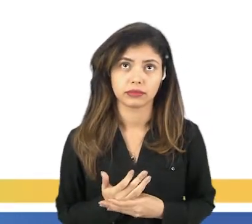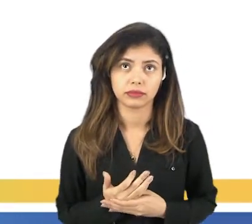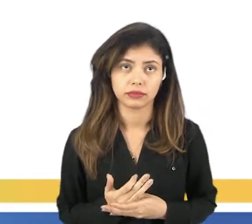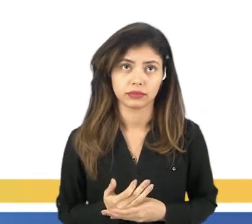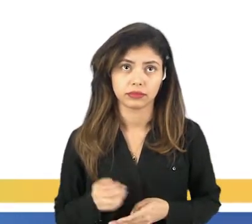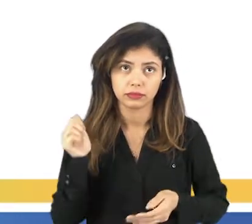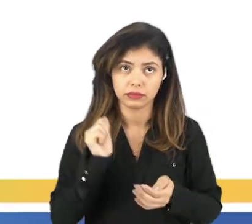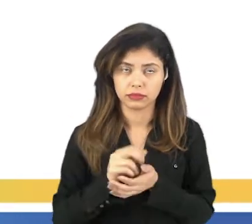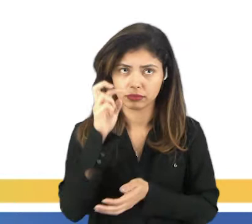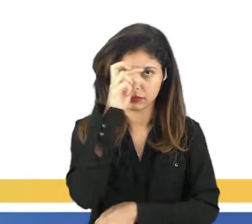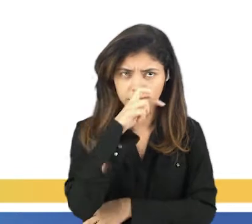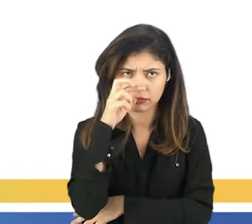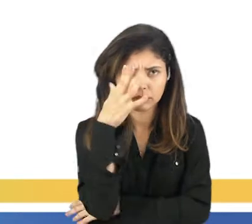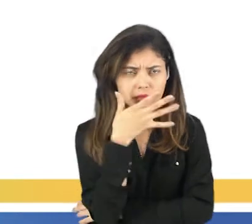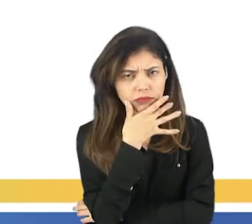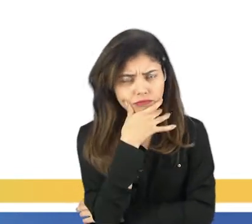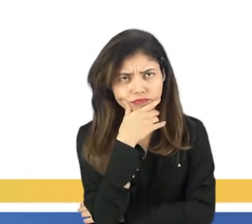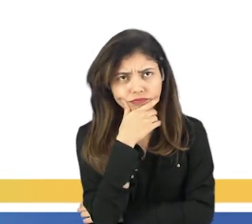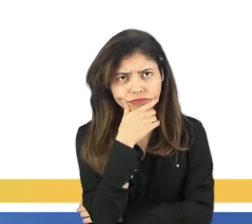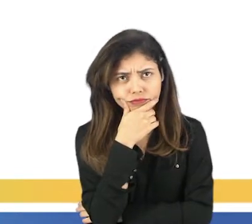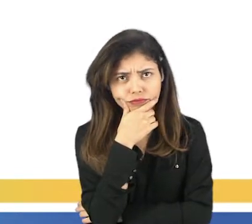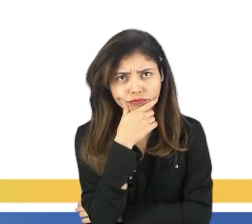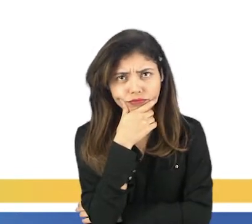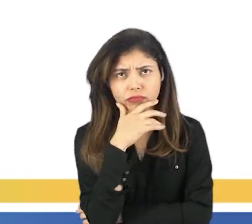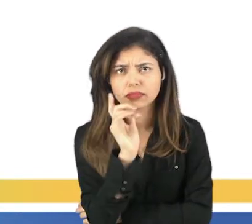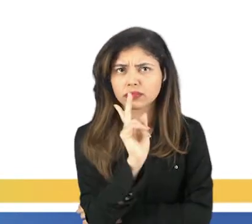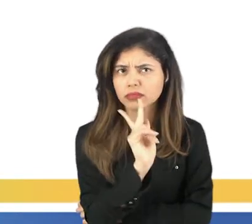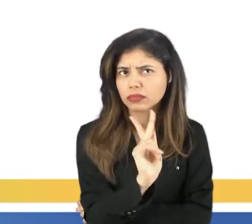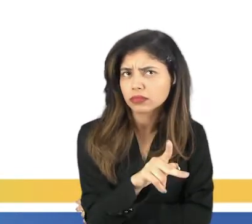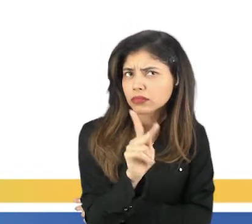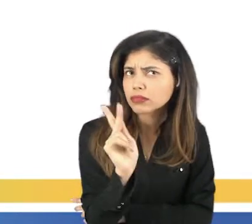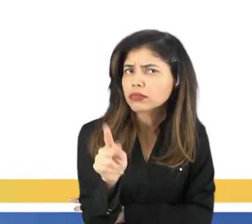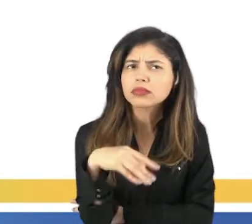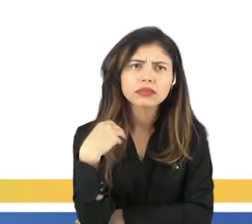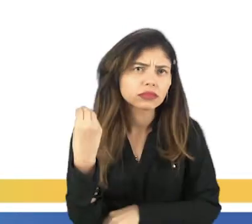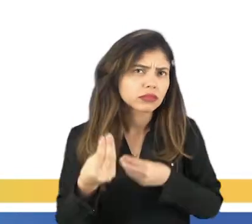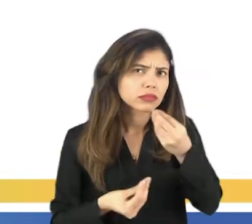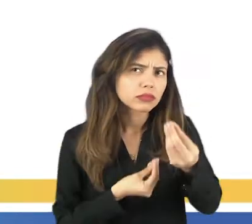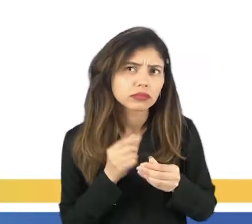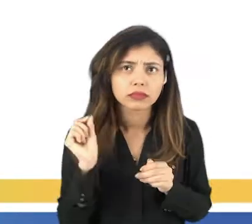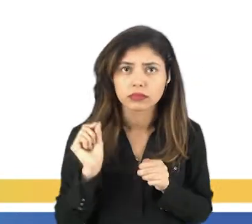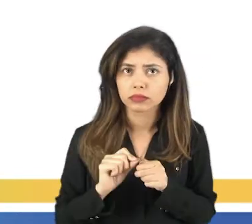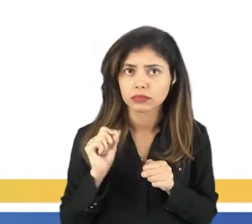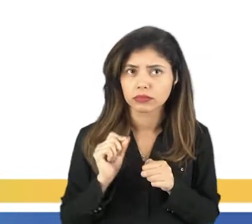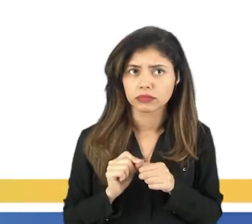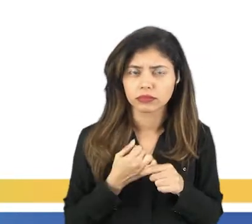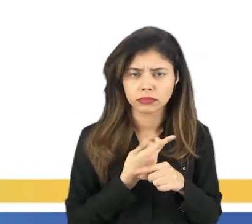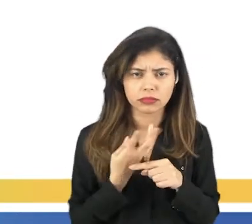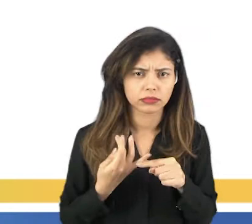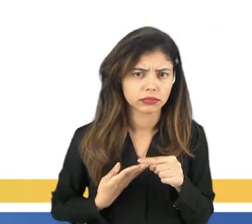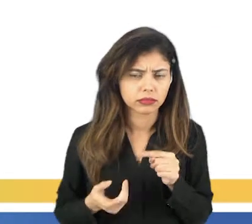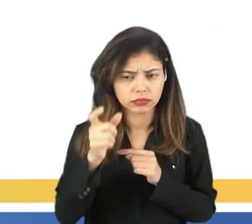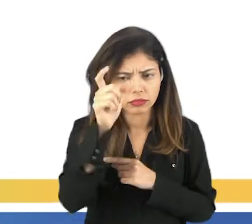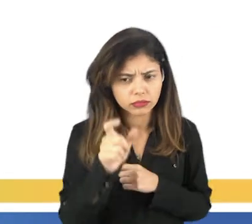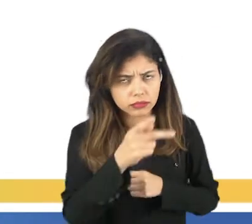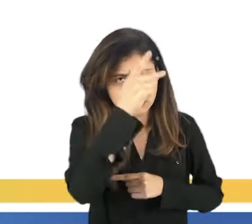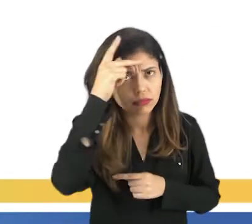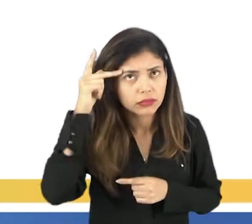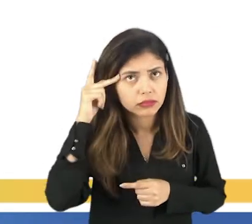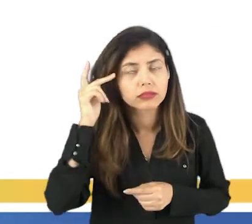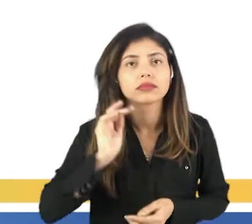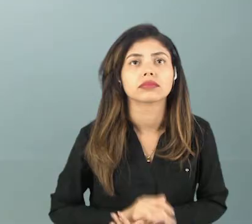você analise essa situação. Mas, professora, tem como nós fazermos fração de